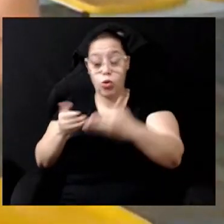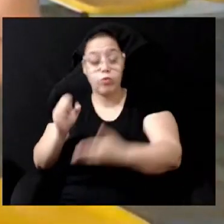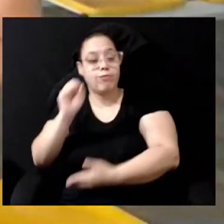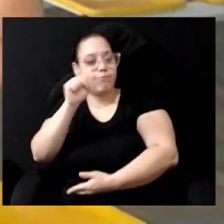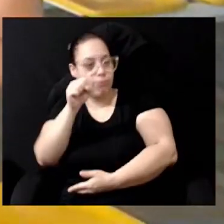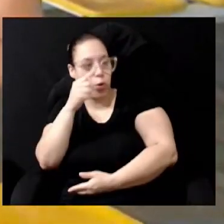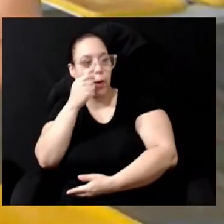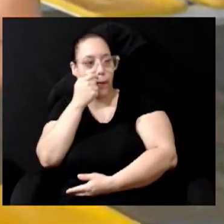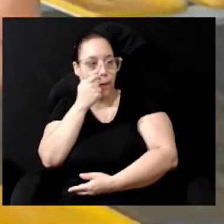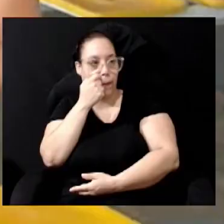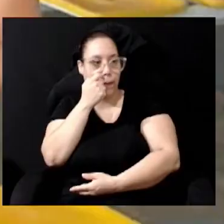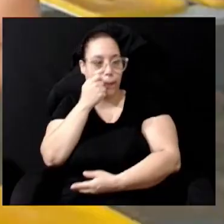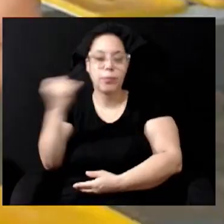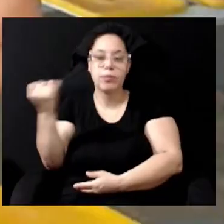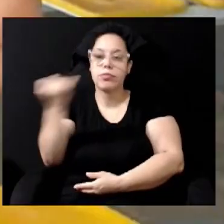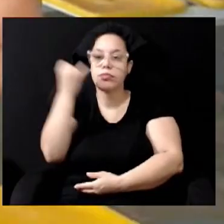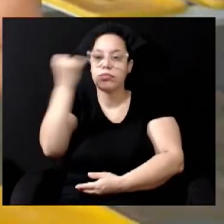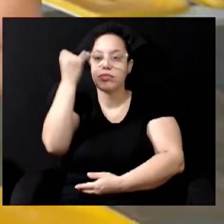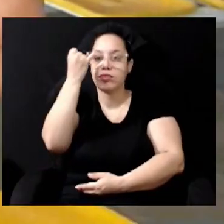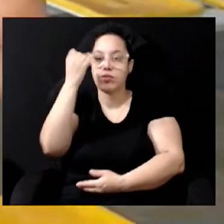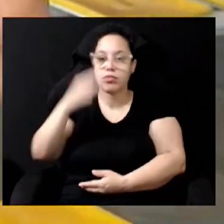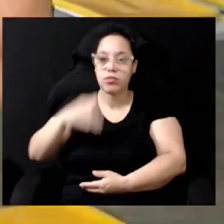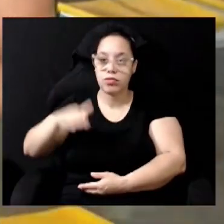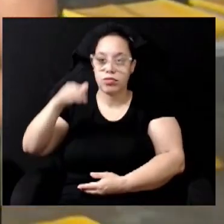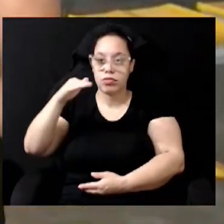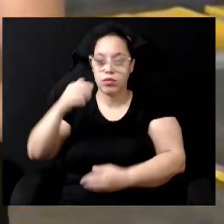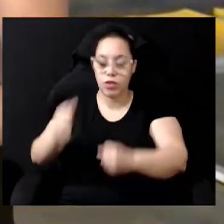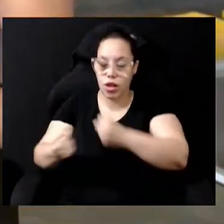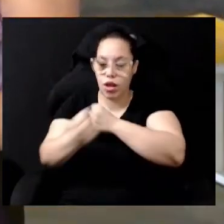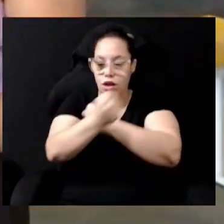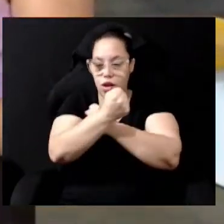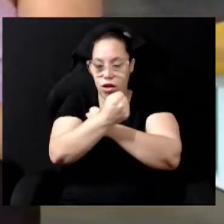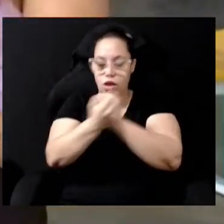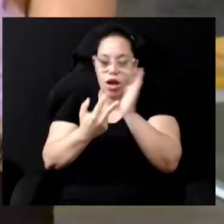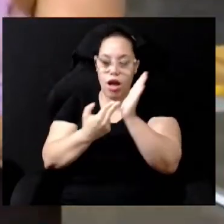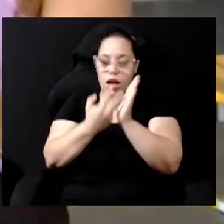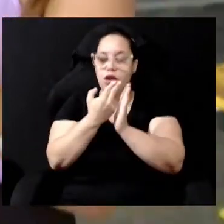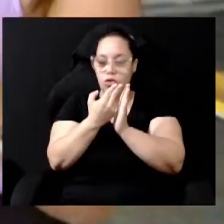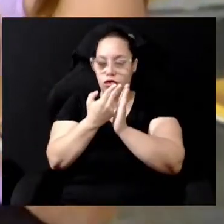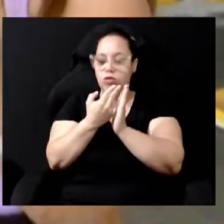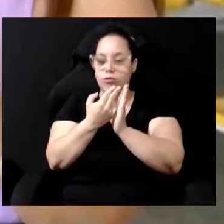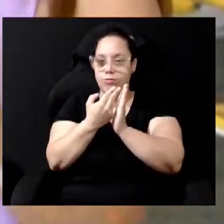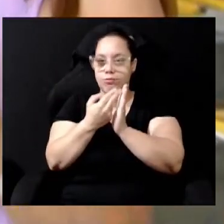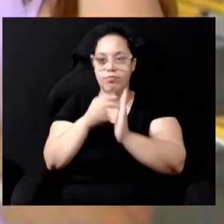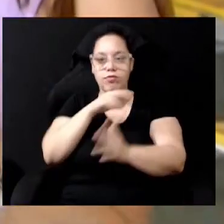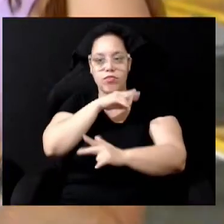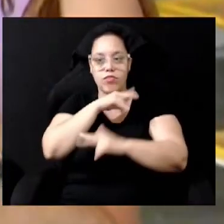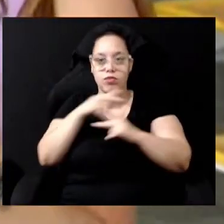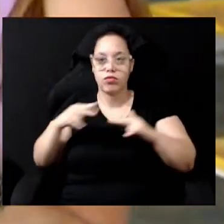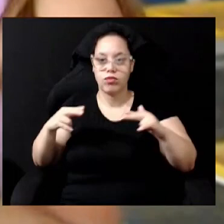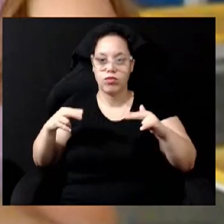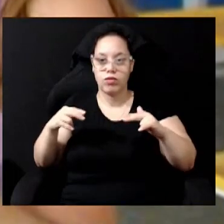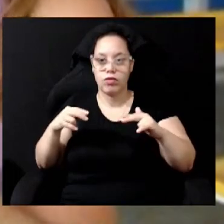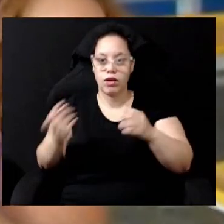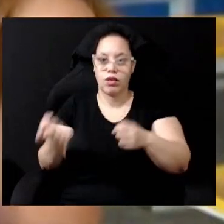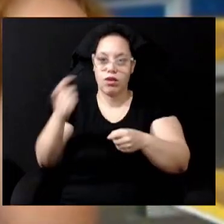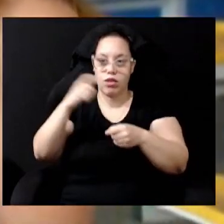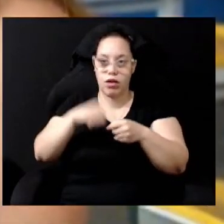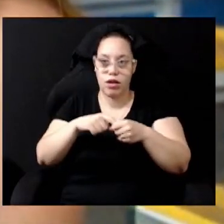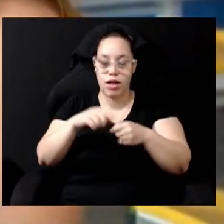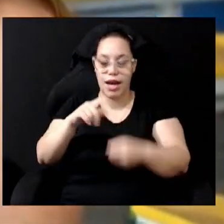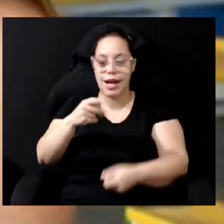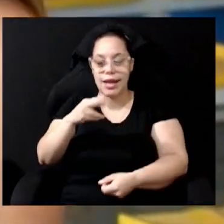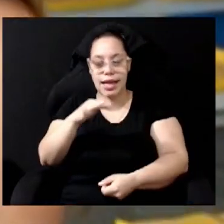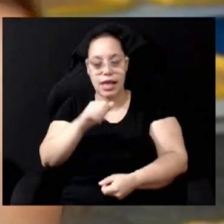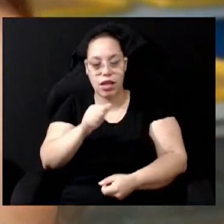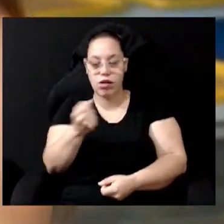mas o importante acima de tudo é proteger a cirurgia, né? Porque o animalzinho, a hora que ele retorna da anestesia, a primeira coisa que ele